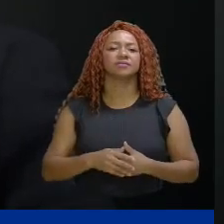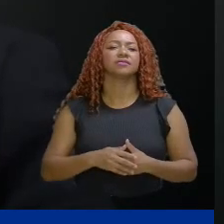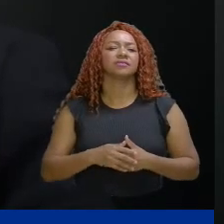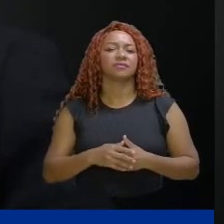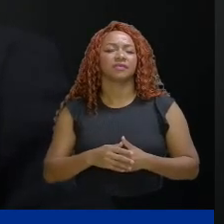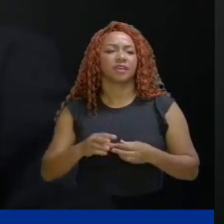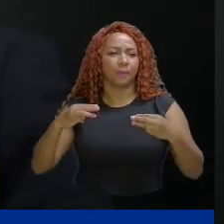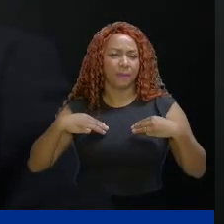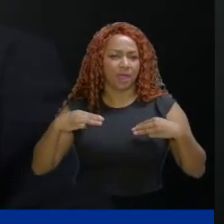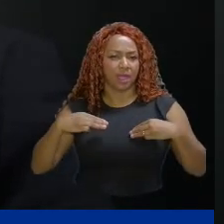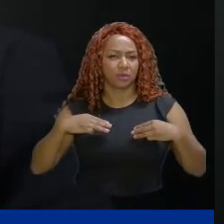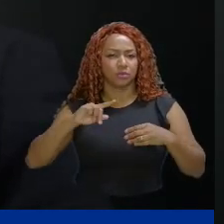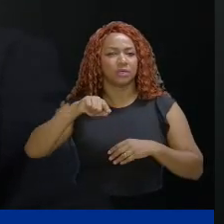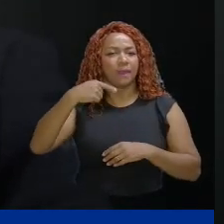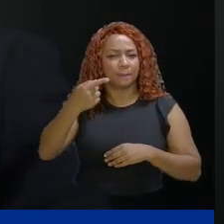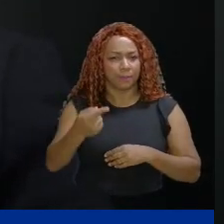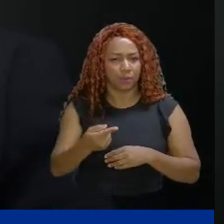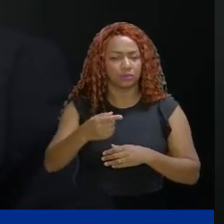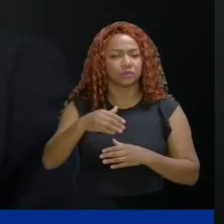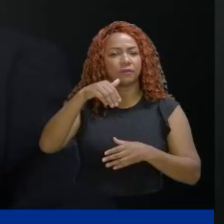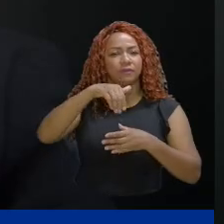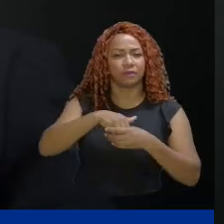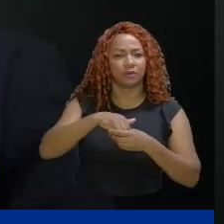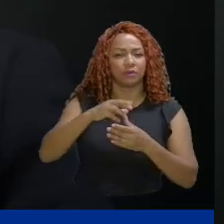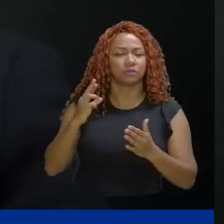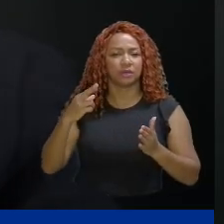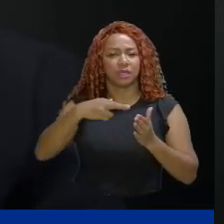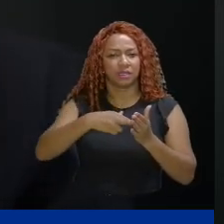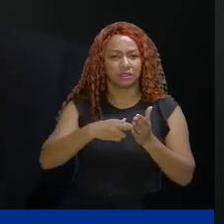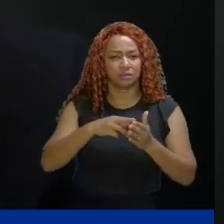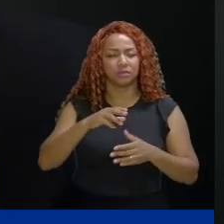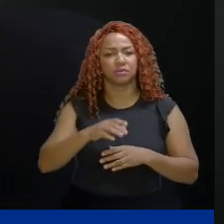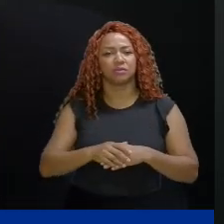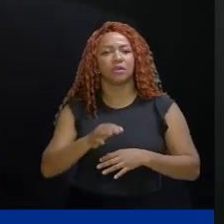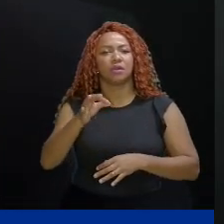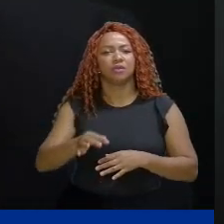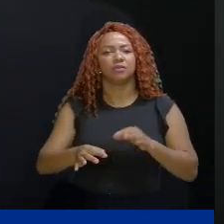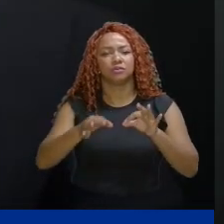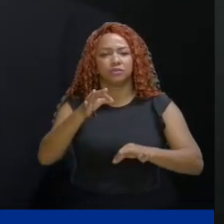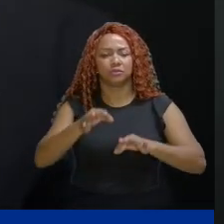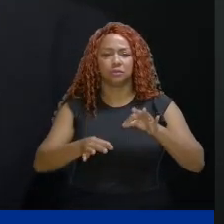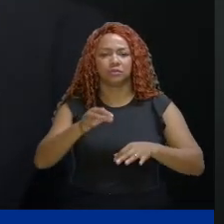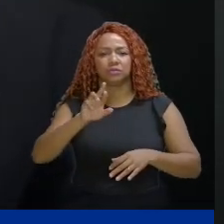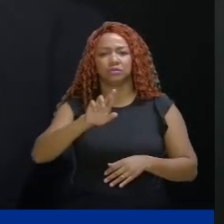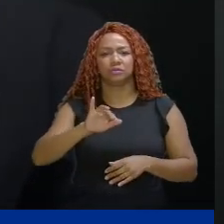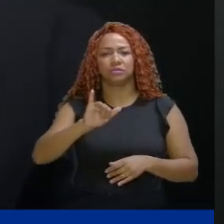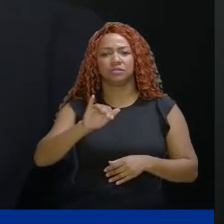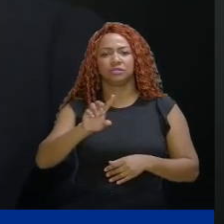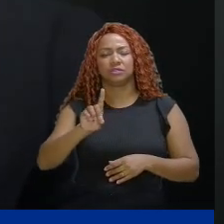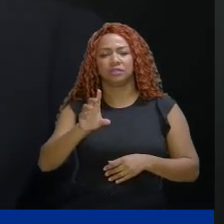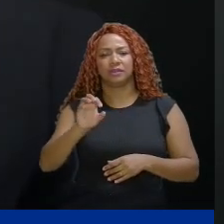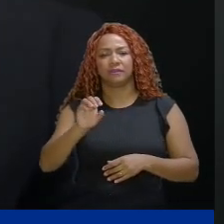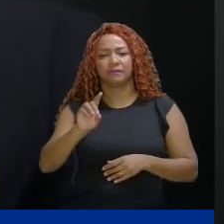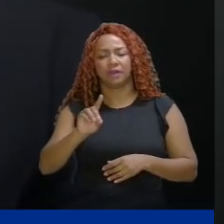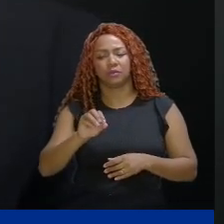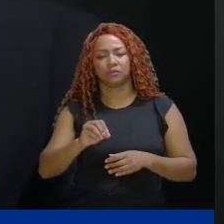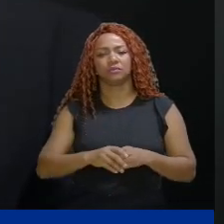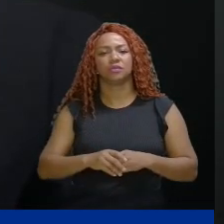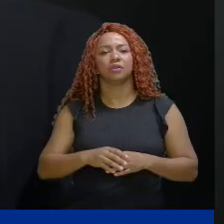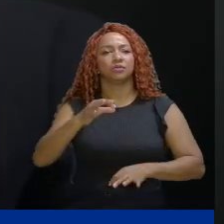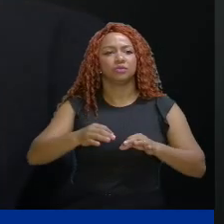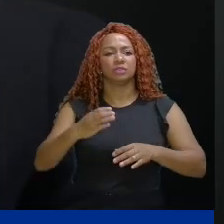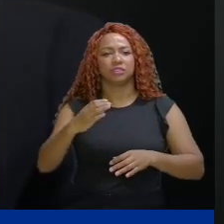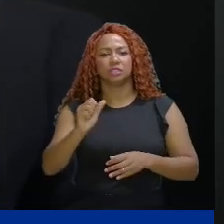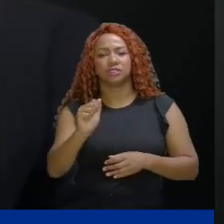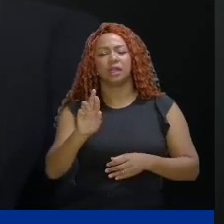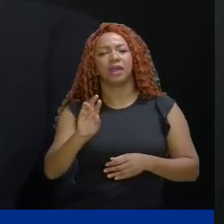2. 10 de 2 de 2025. 11ª Sessão Judiciária Ordinária do TREAP. Pediu vista o juiz Carmo